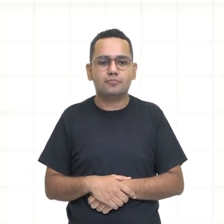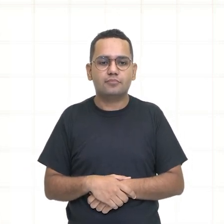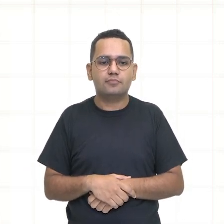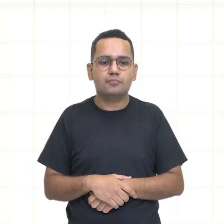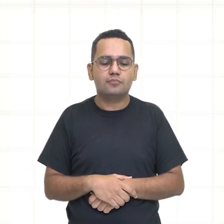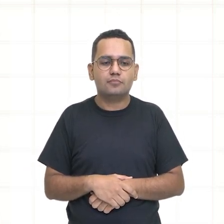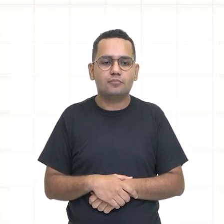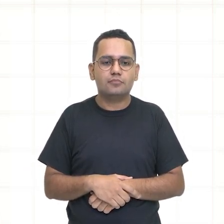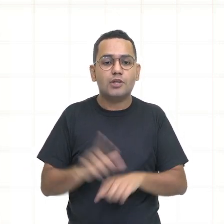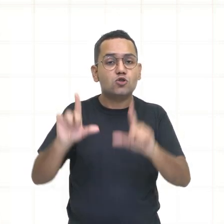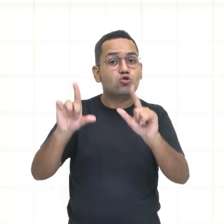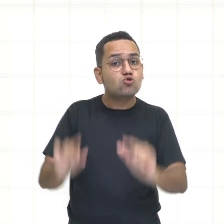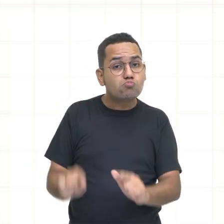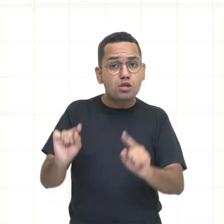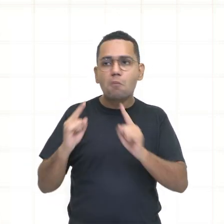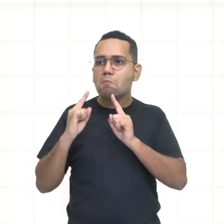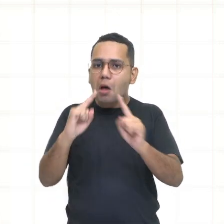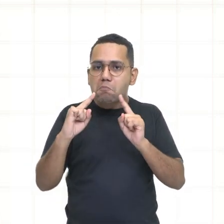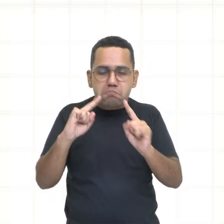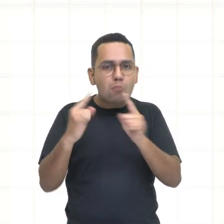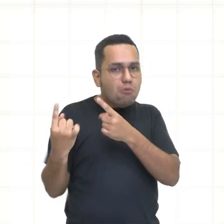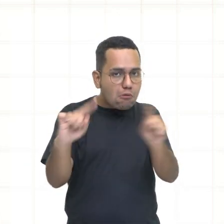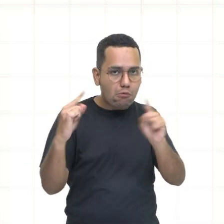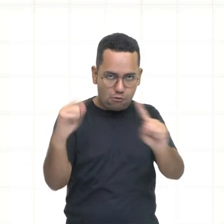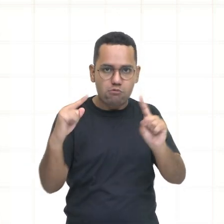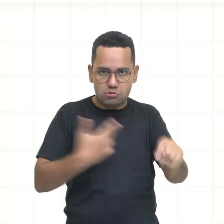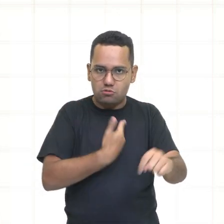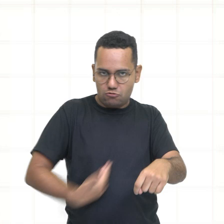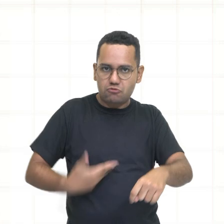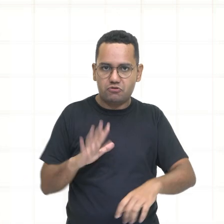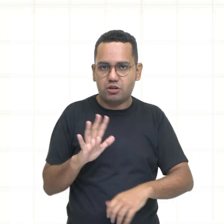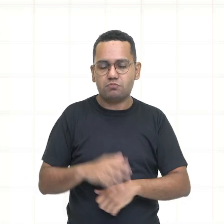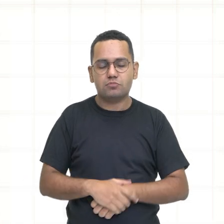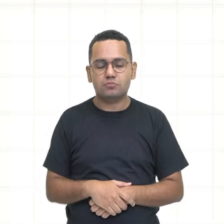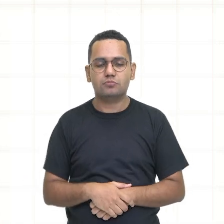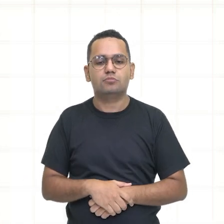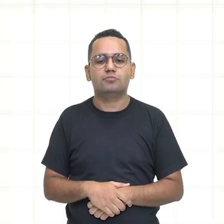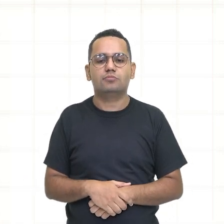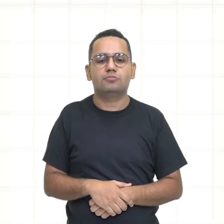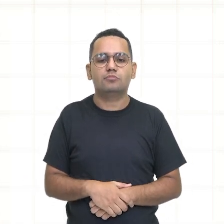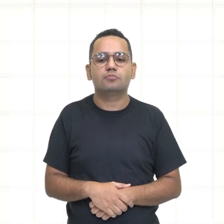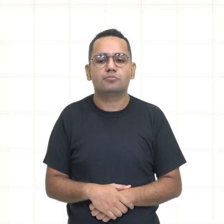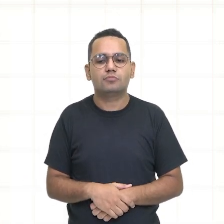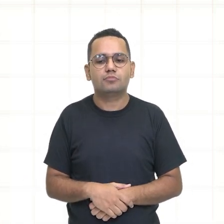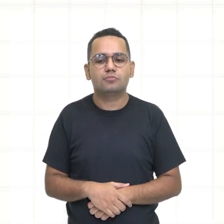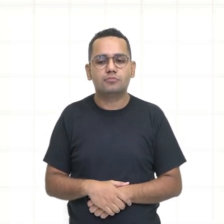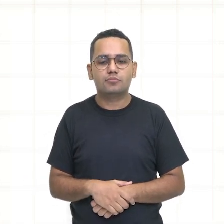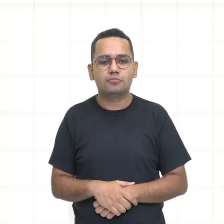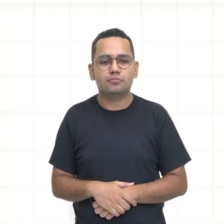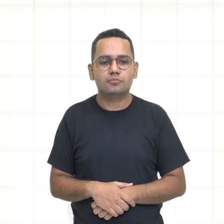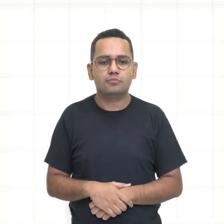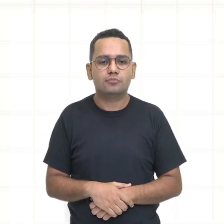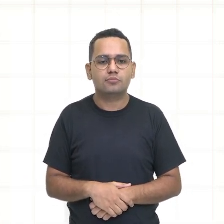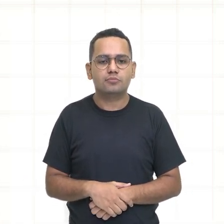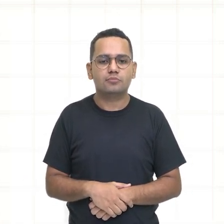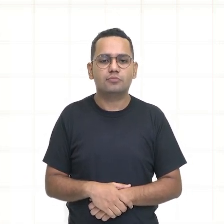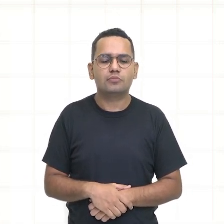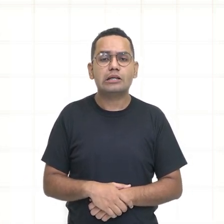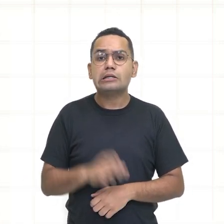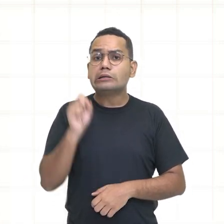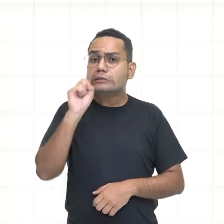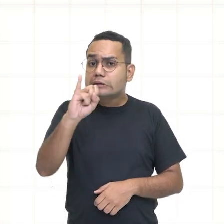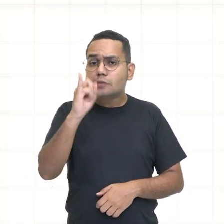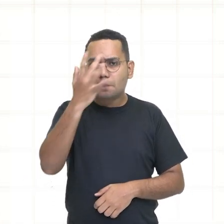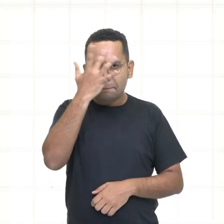suprimir a oposição política. Quem fosse contra ao regime nazista, eles eram perseguidos, eles